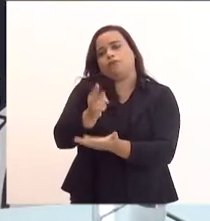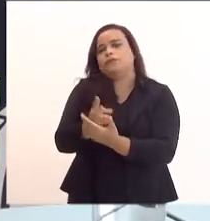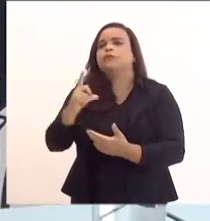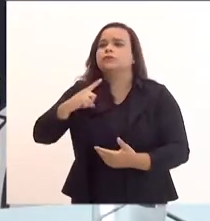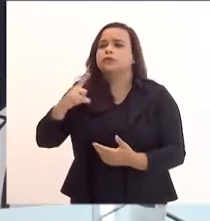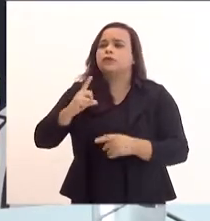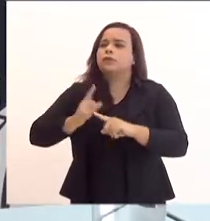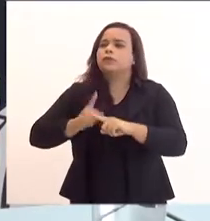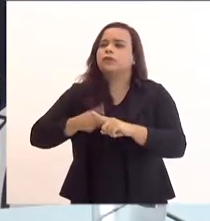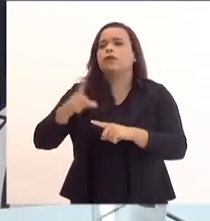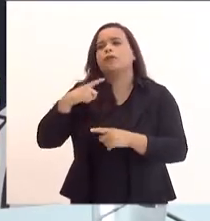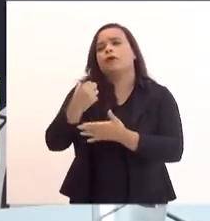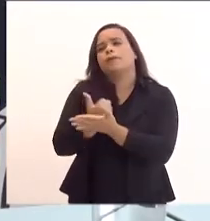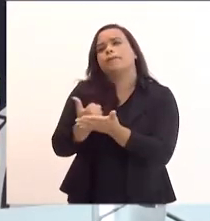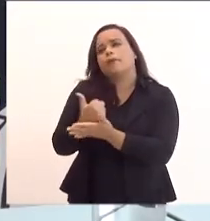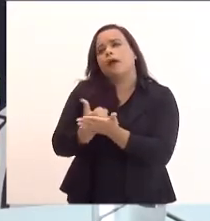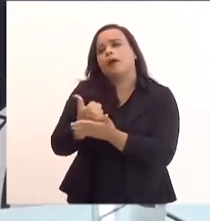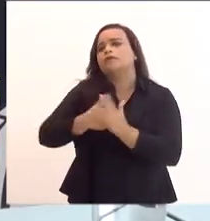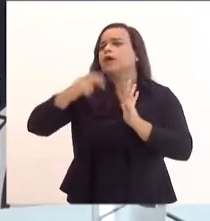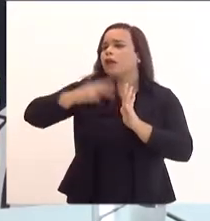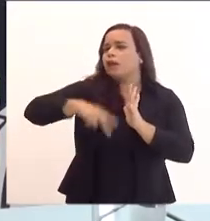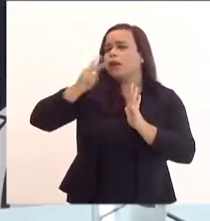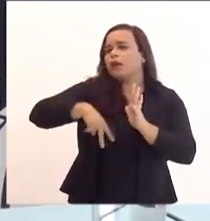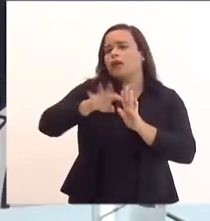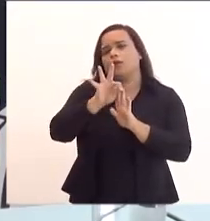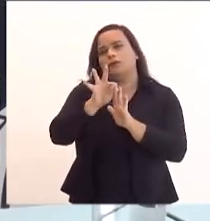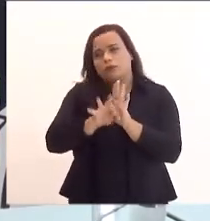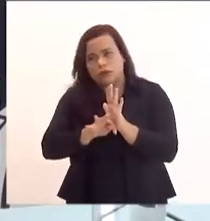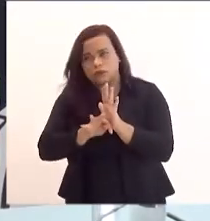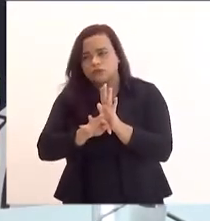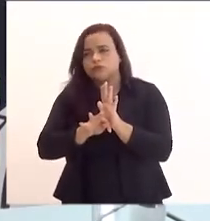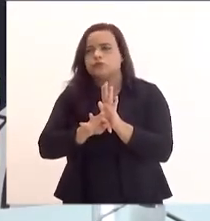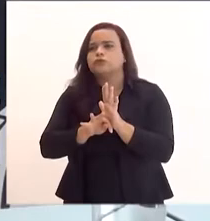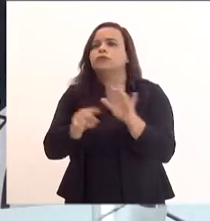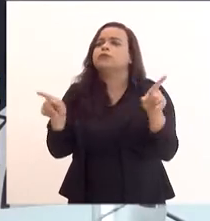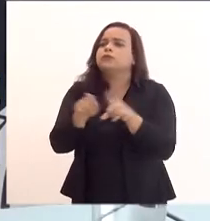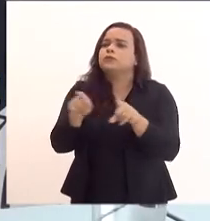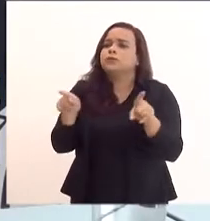visto que elas se basearam na leitura do texto e